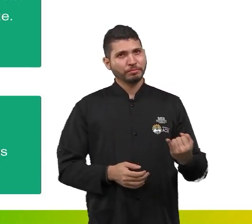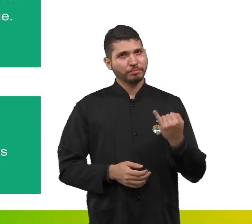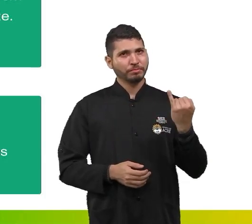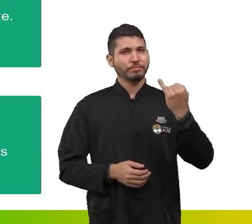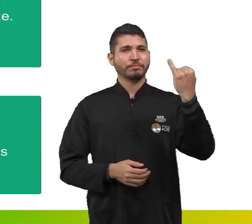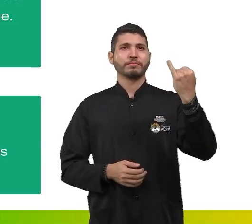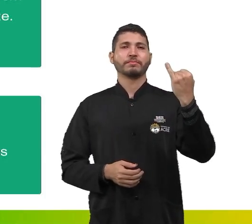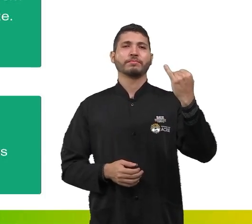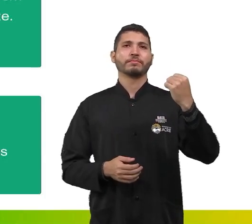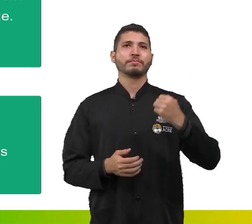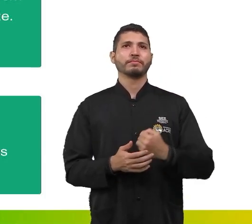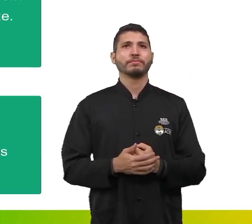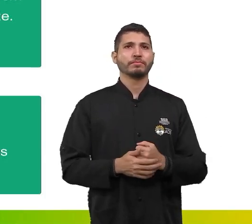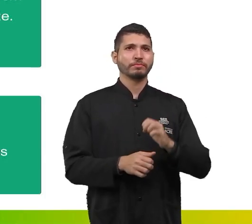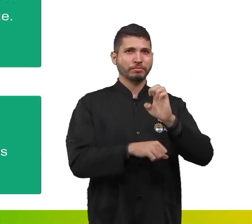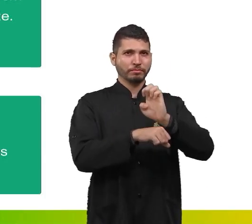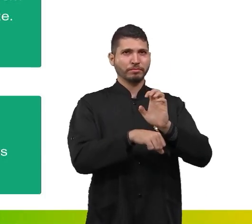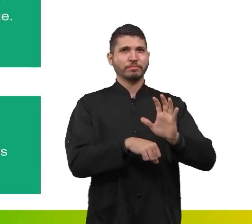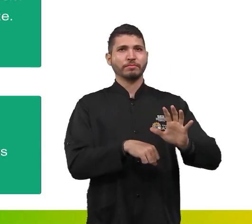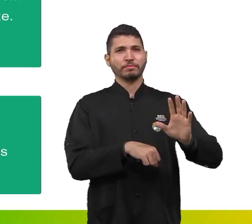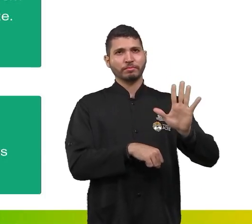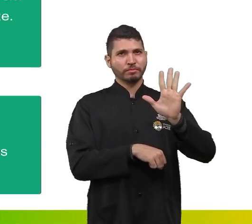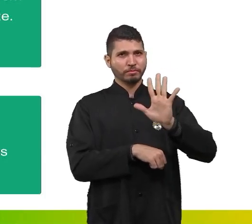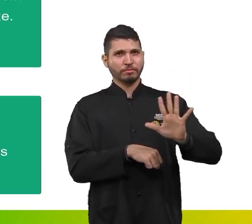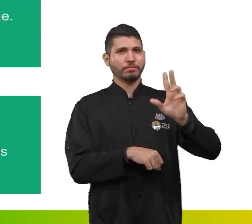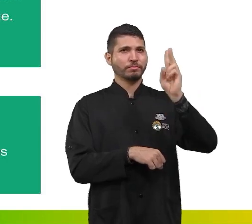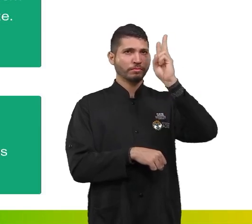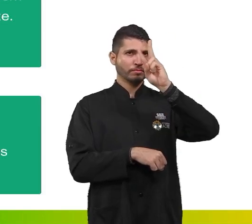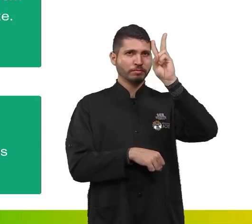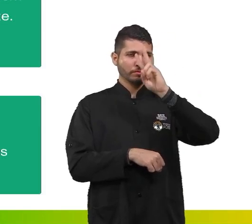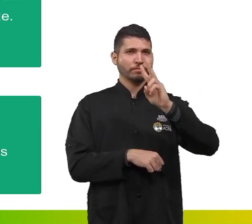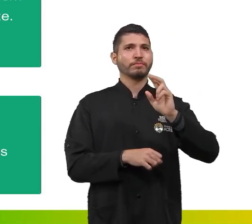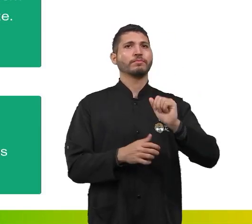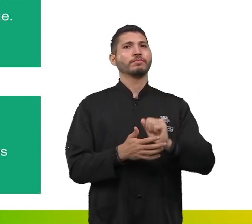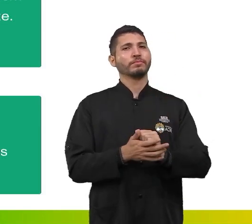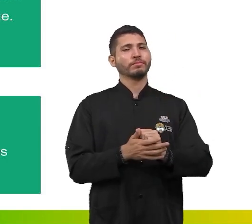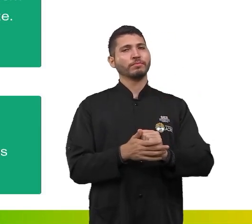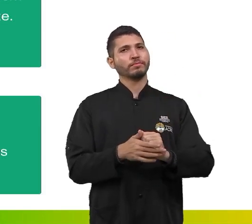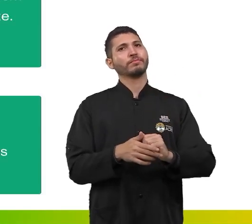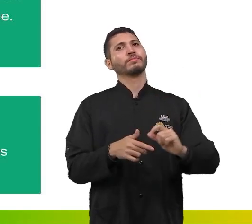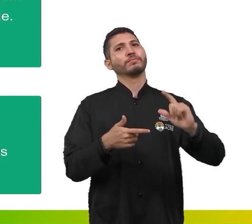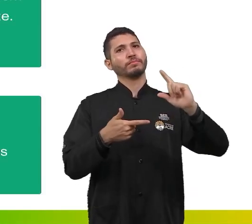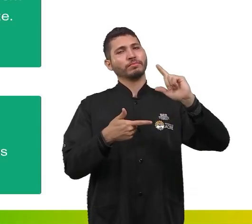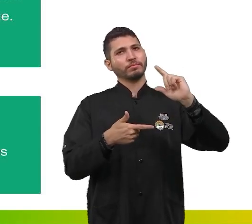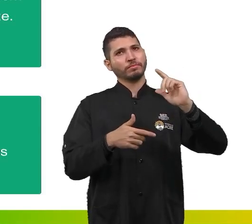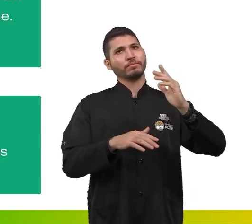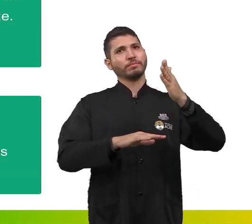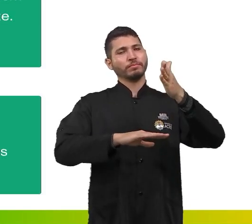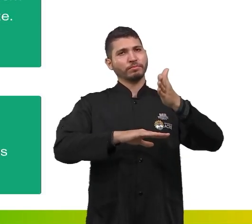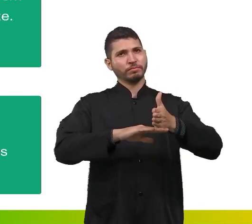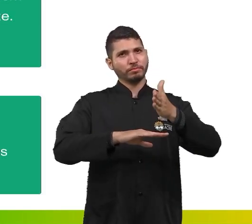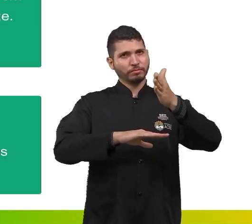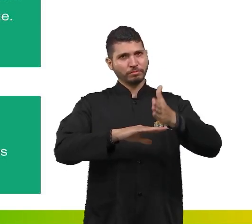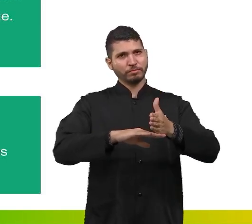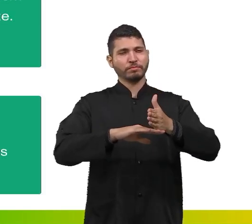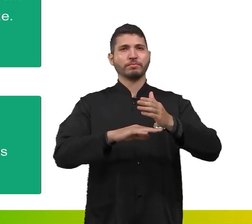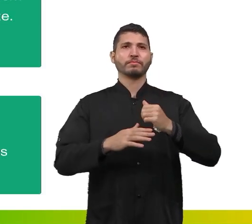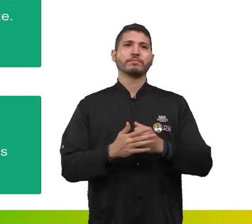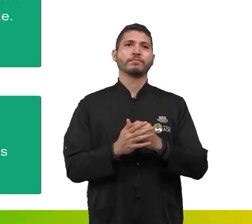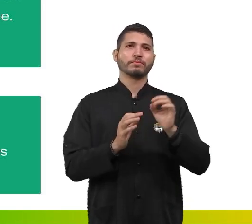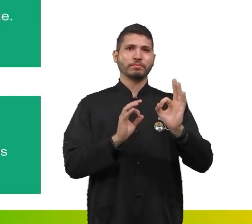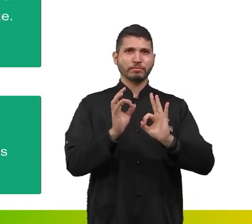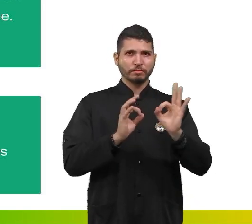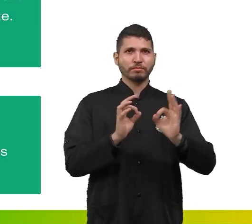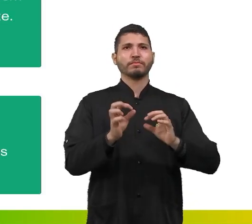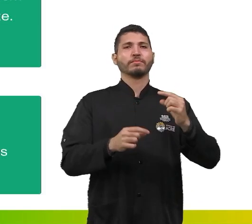dos Estados nacionais para a história da Idade Moderna. Nesse momento, nós temos uma organização política. Os